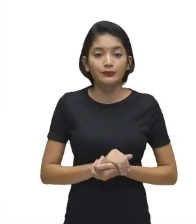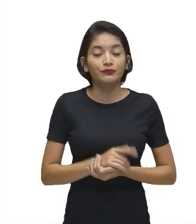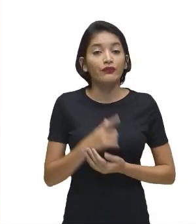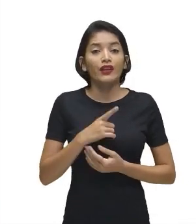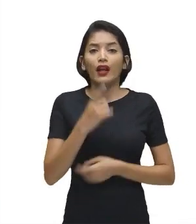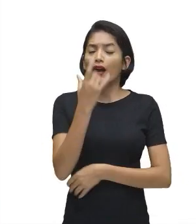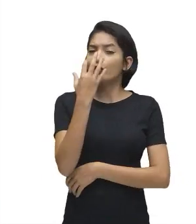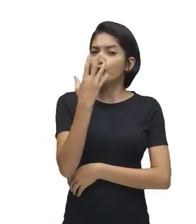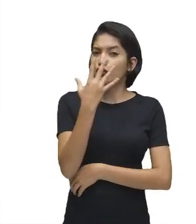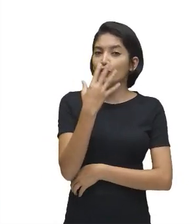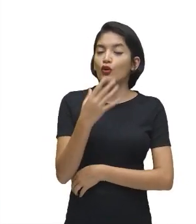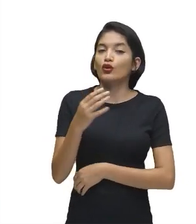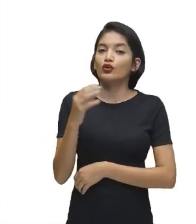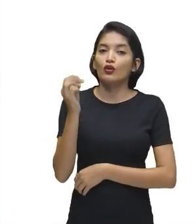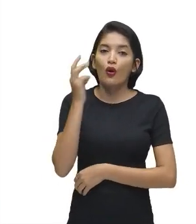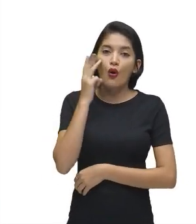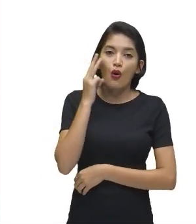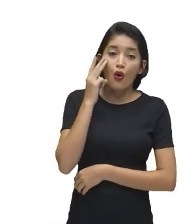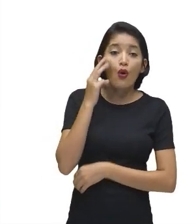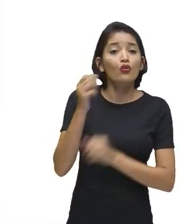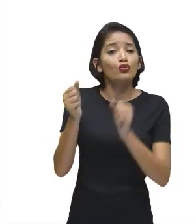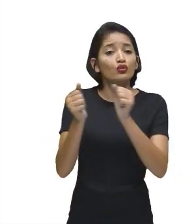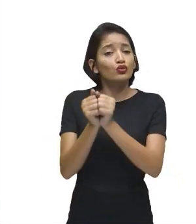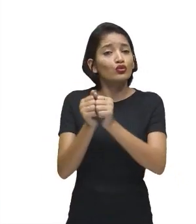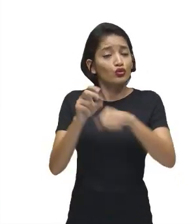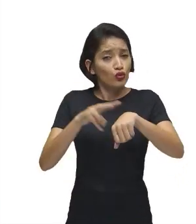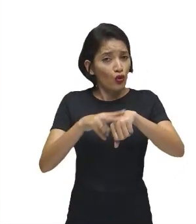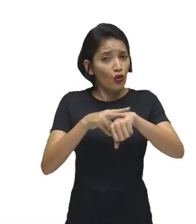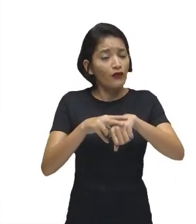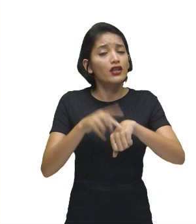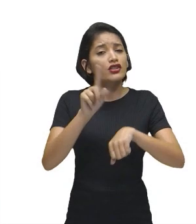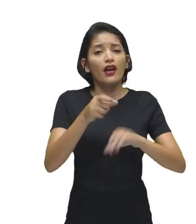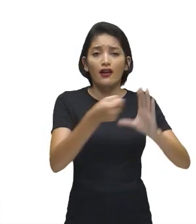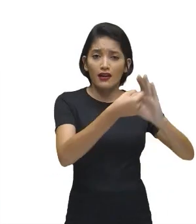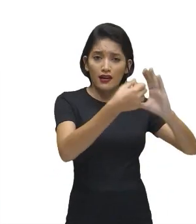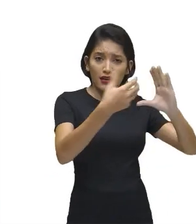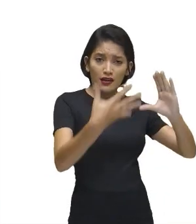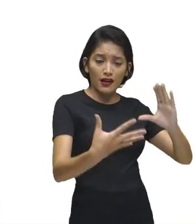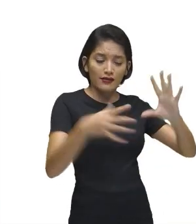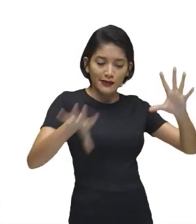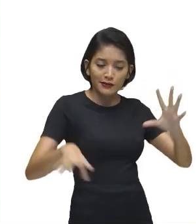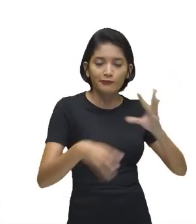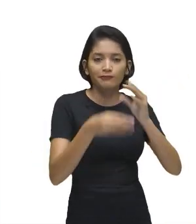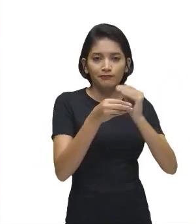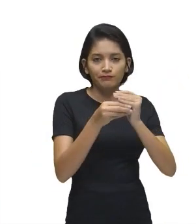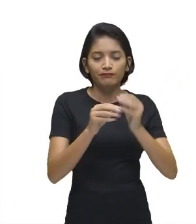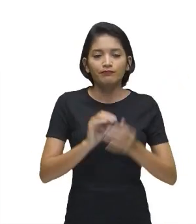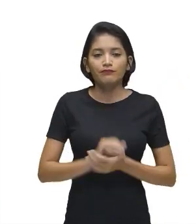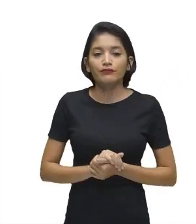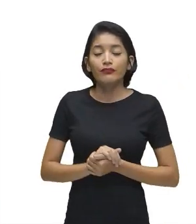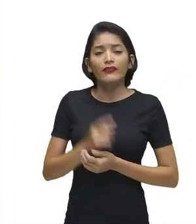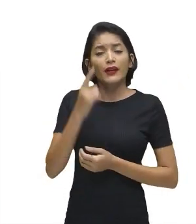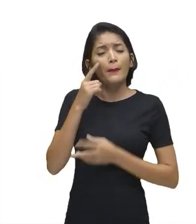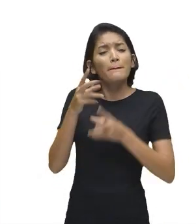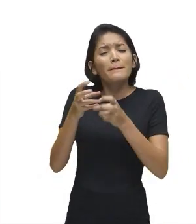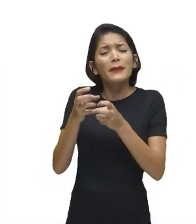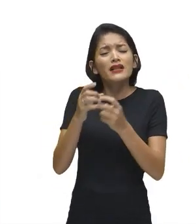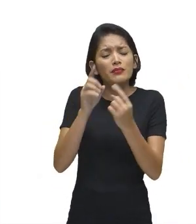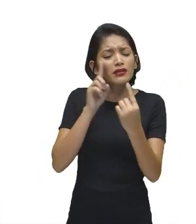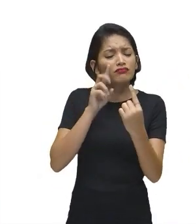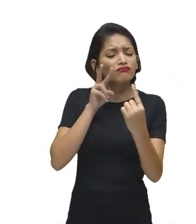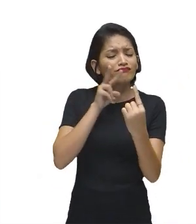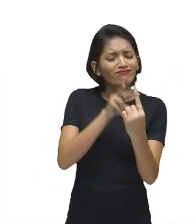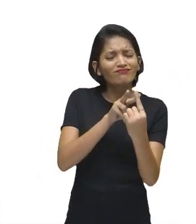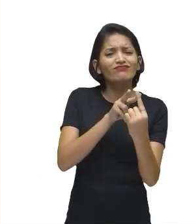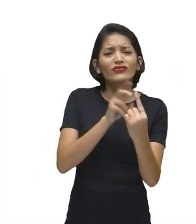tom rosa, né, com o verde, né, que é uma característica das cores complementares. E se você olhar bem de perto essa